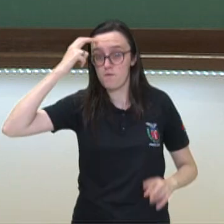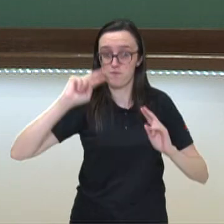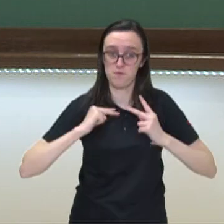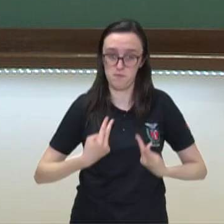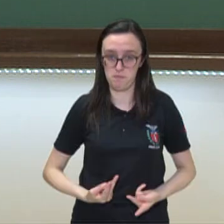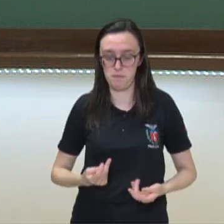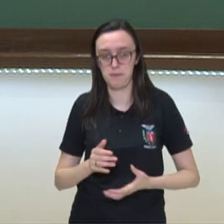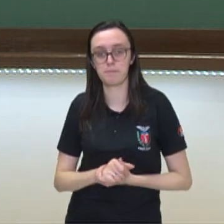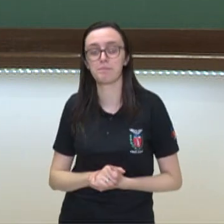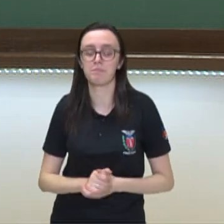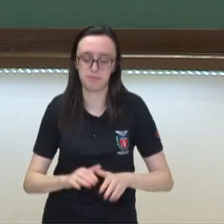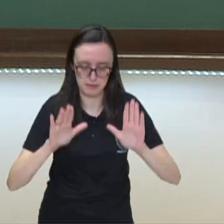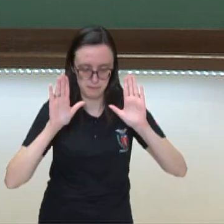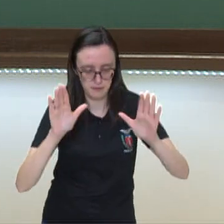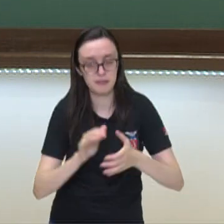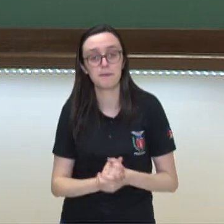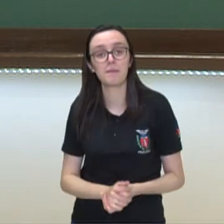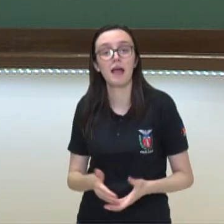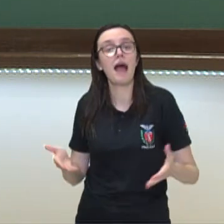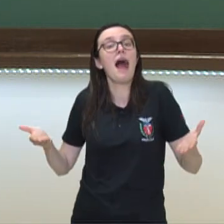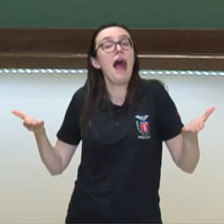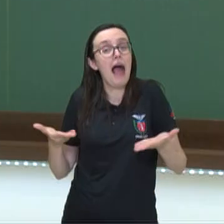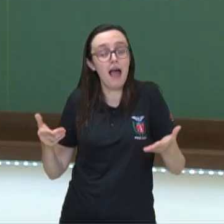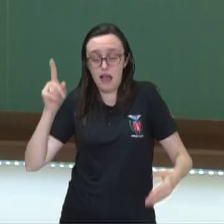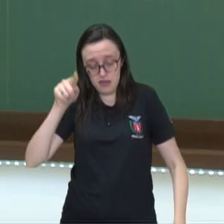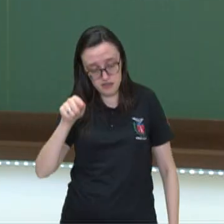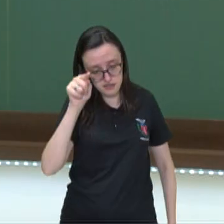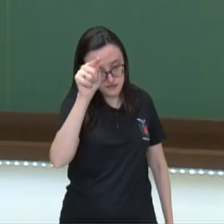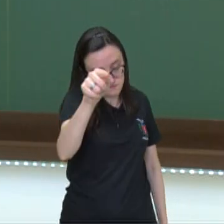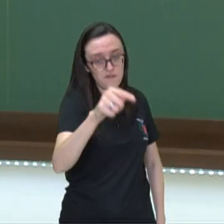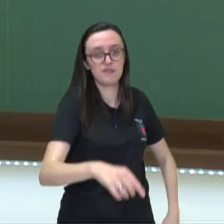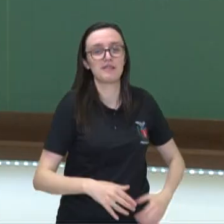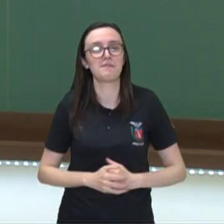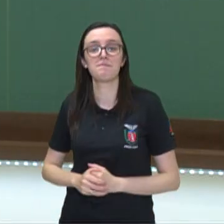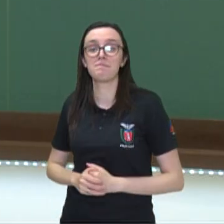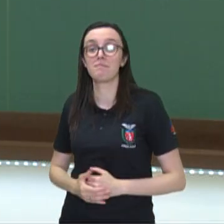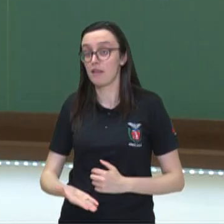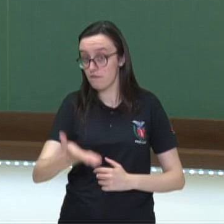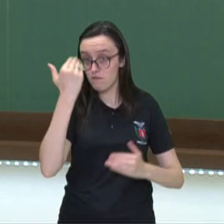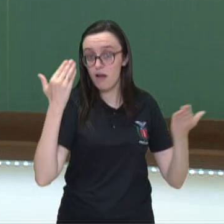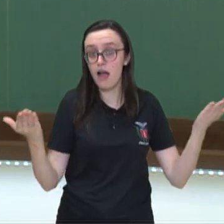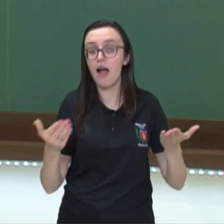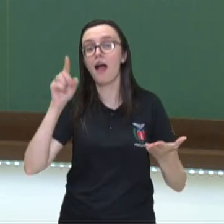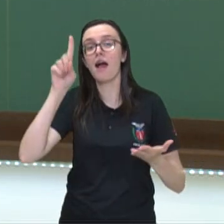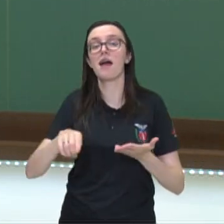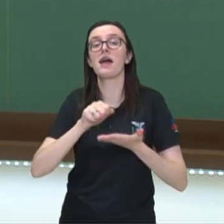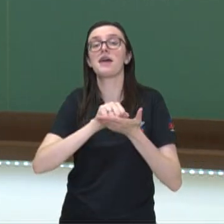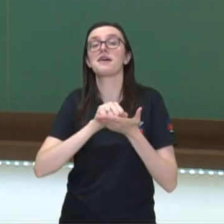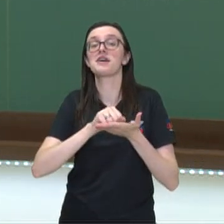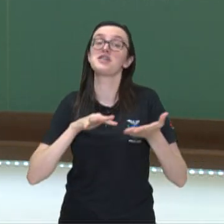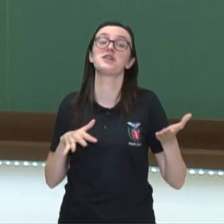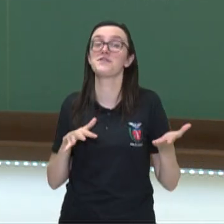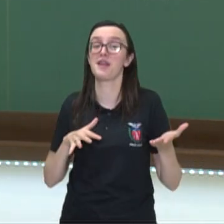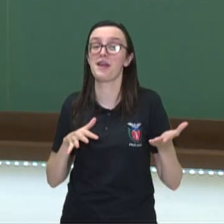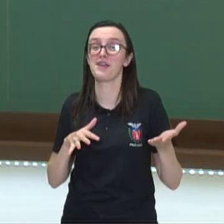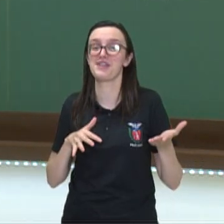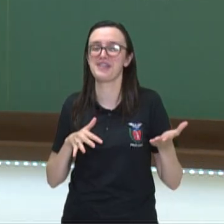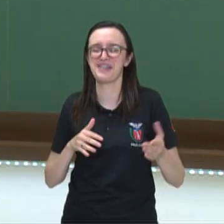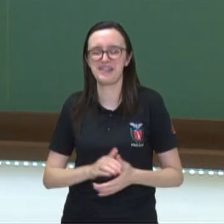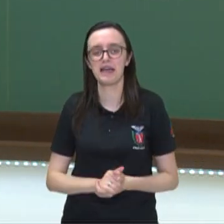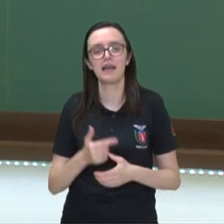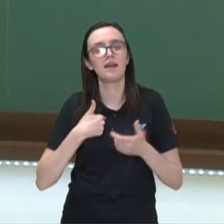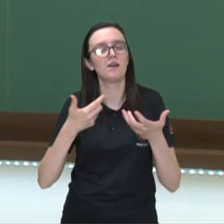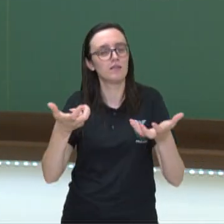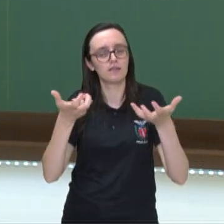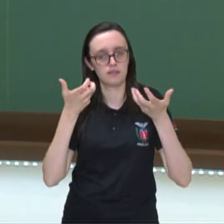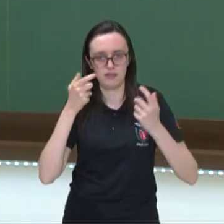humanidade. Bem, agora é com você. Vamos fazer uma atividade. Eu